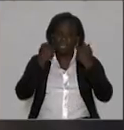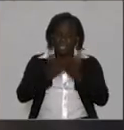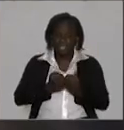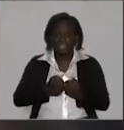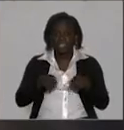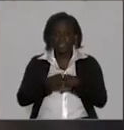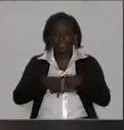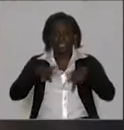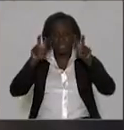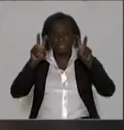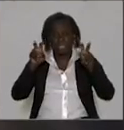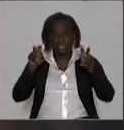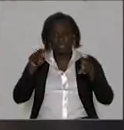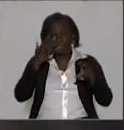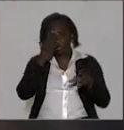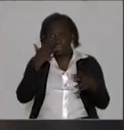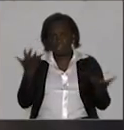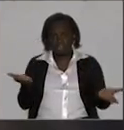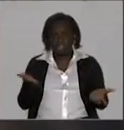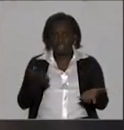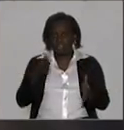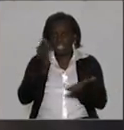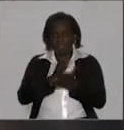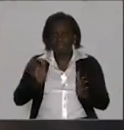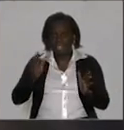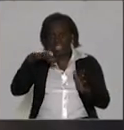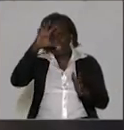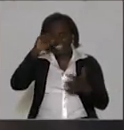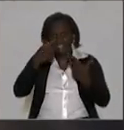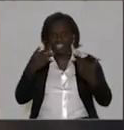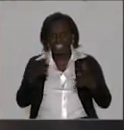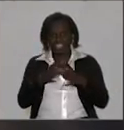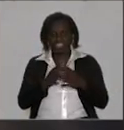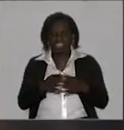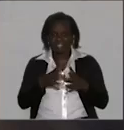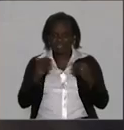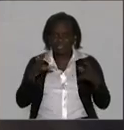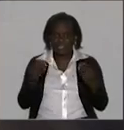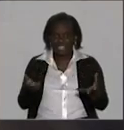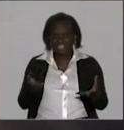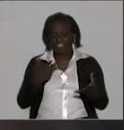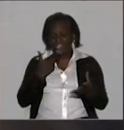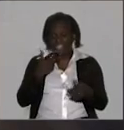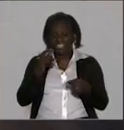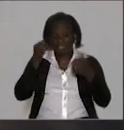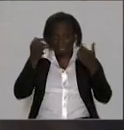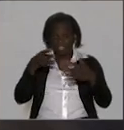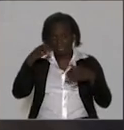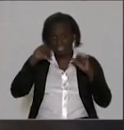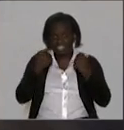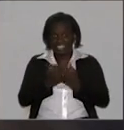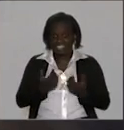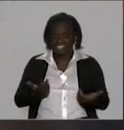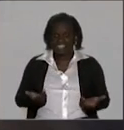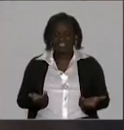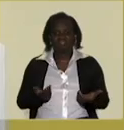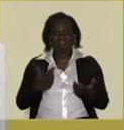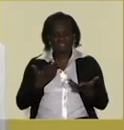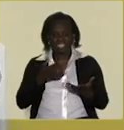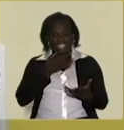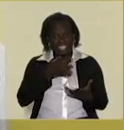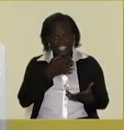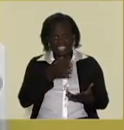Maracanã possa ser um grande enredo para acabar com Mas esses já enredos foi, espirituais, já né? foi, E já fazer um foi, grande já foi. enredo do Maracanã. Mas eu estou dando um exemplo